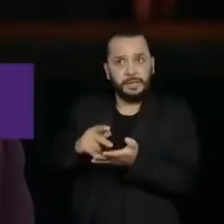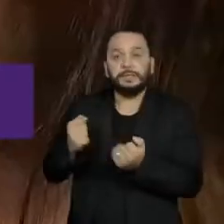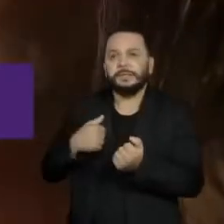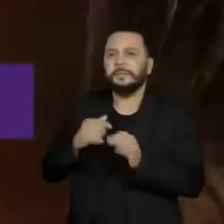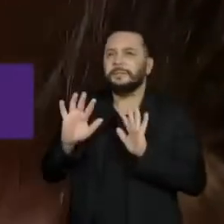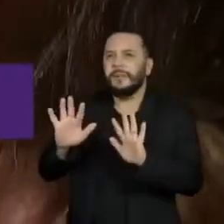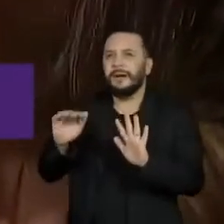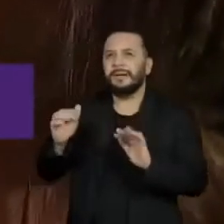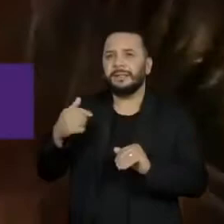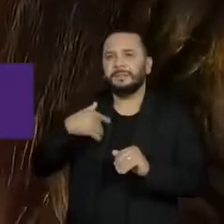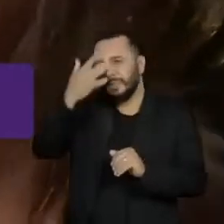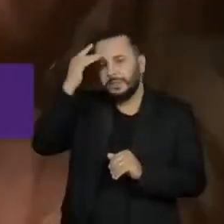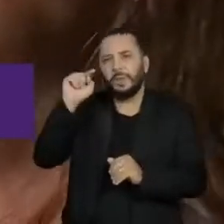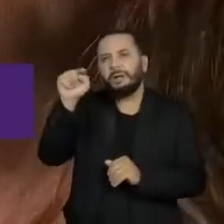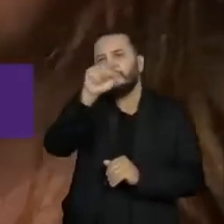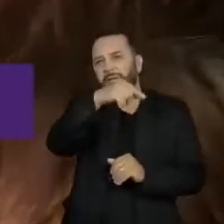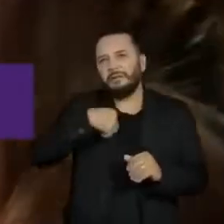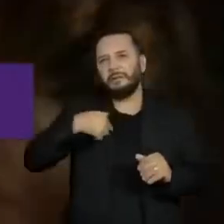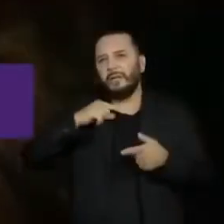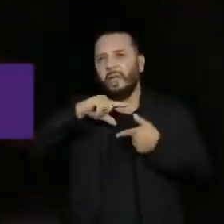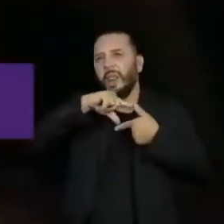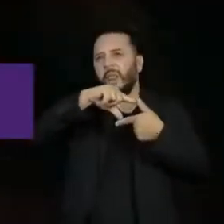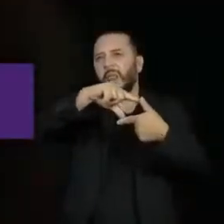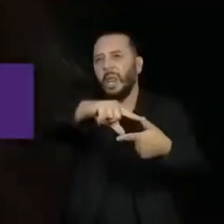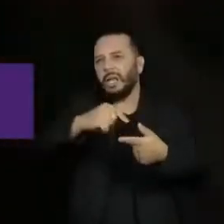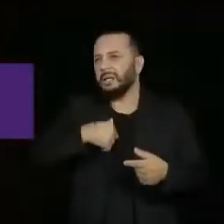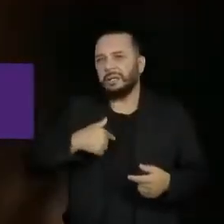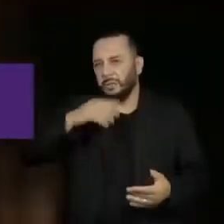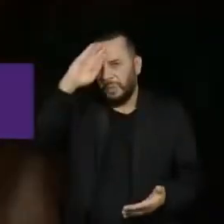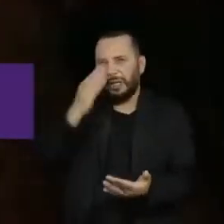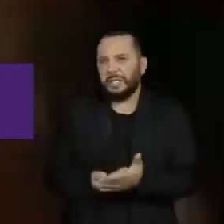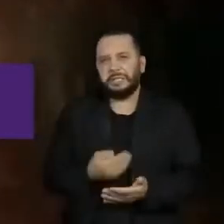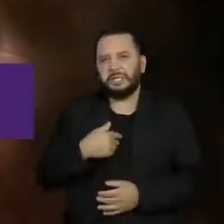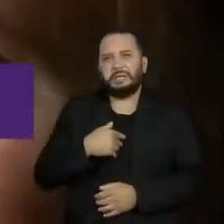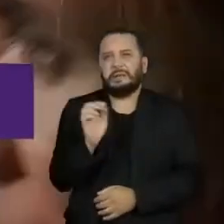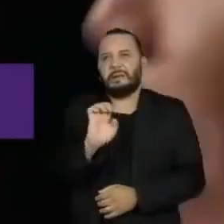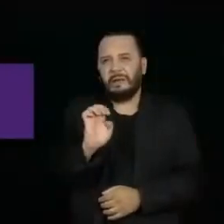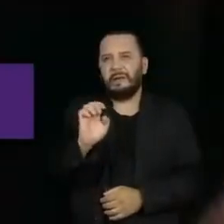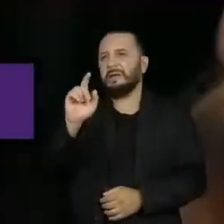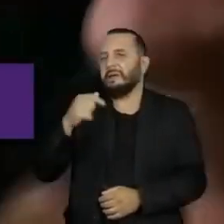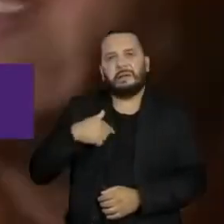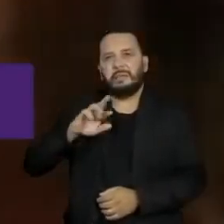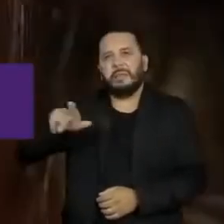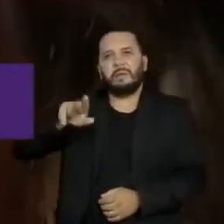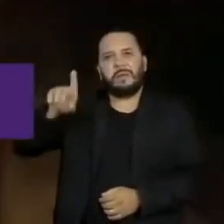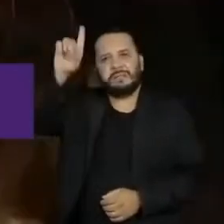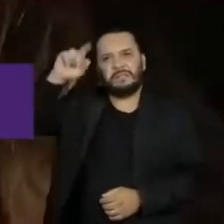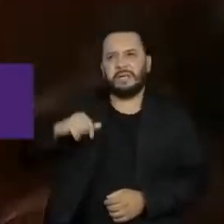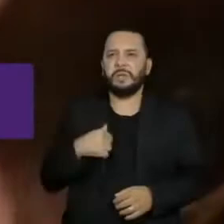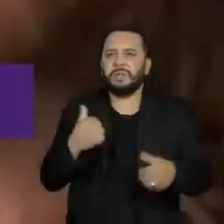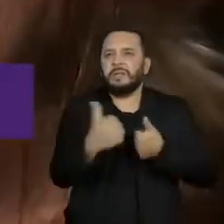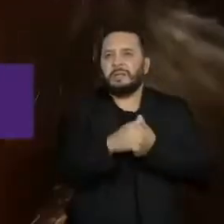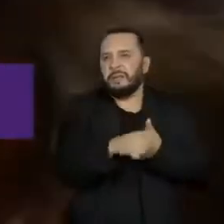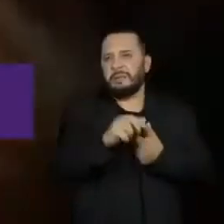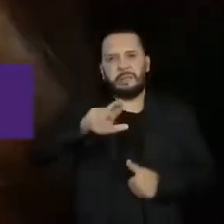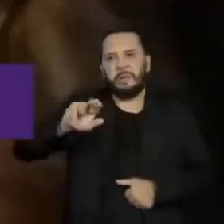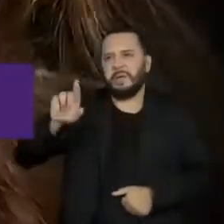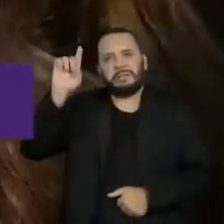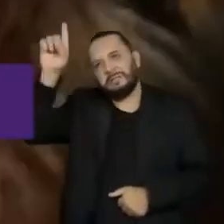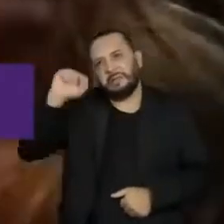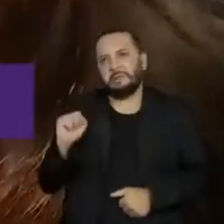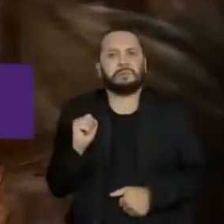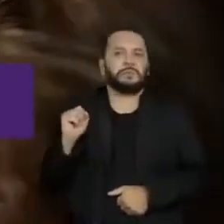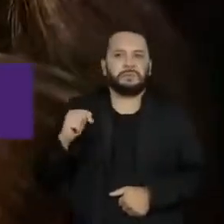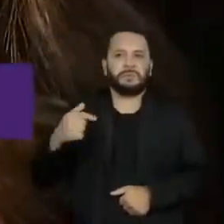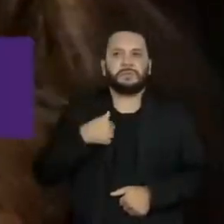quem já é mais careta, quem não gosta nem, não acredita nem que homossexualidade seja de Deus, nem lesbianismo seja de Deus, nem bissexualidade seja de